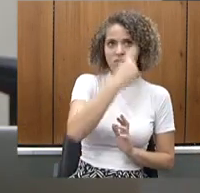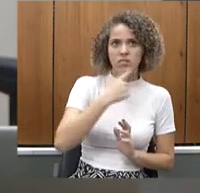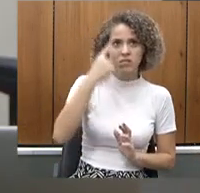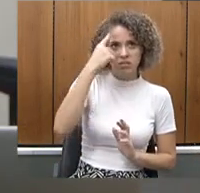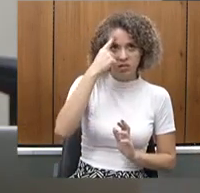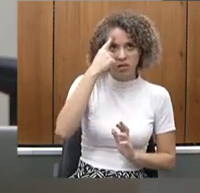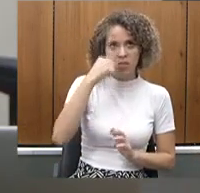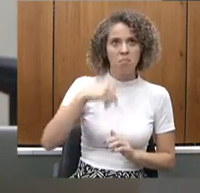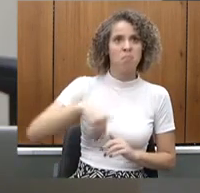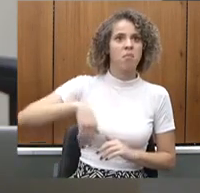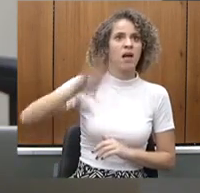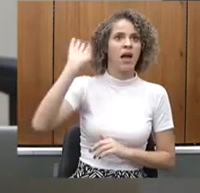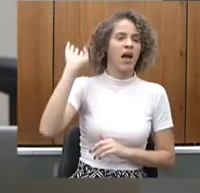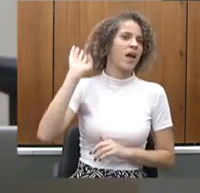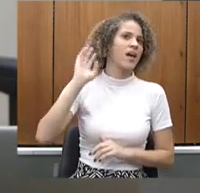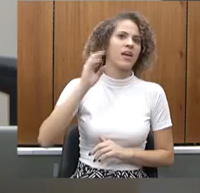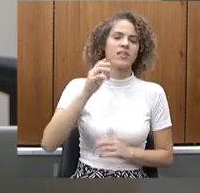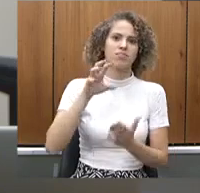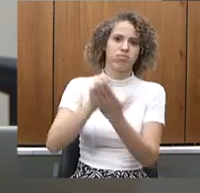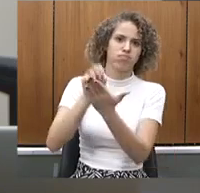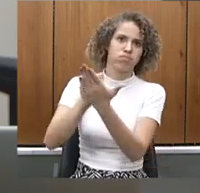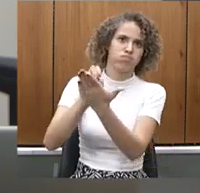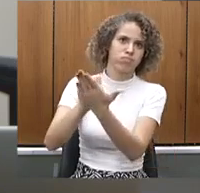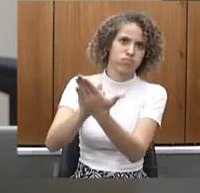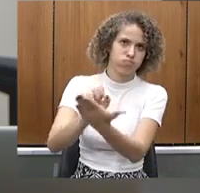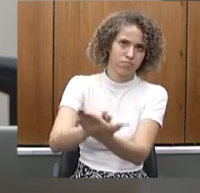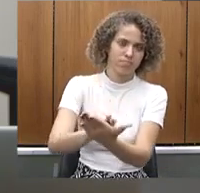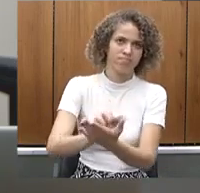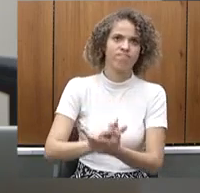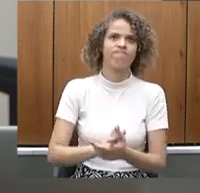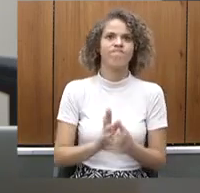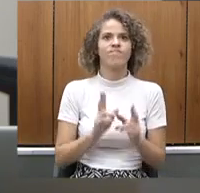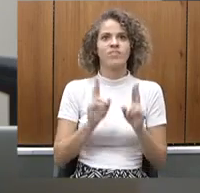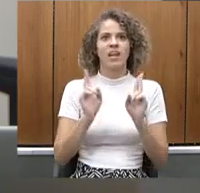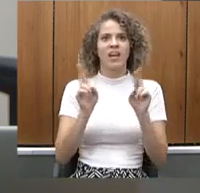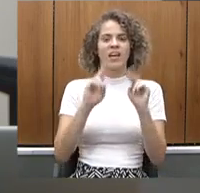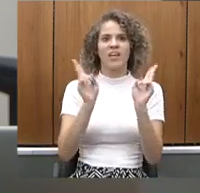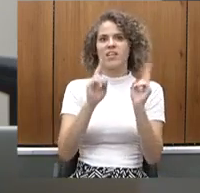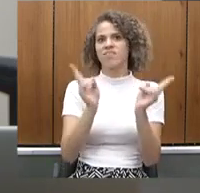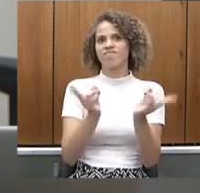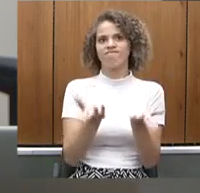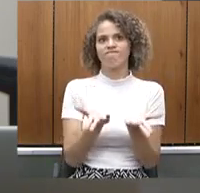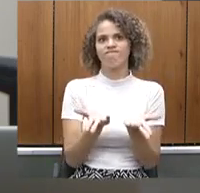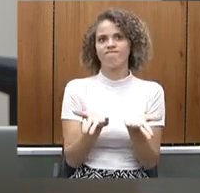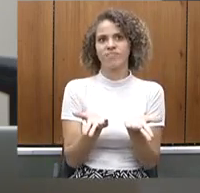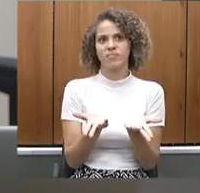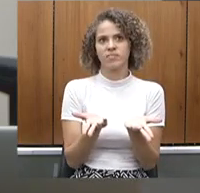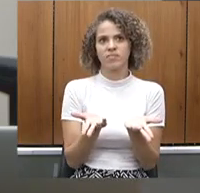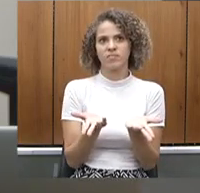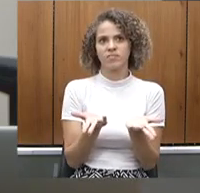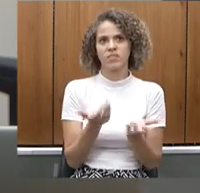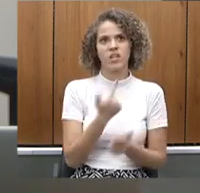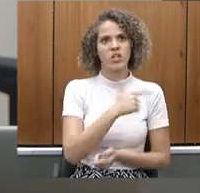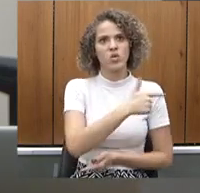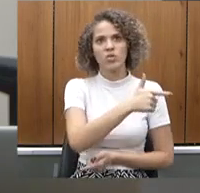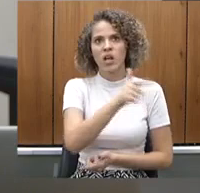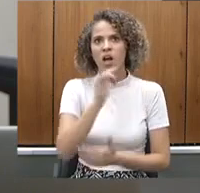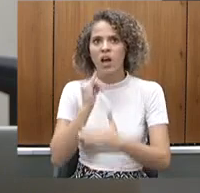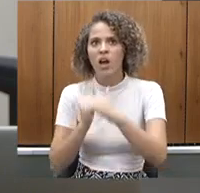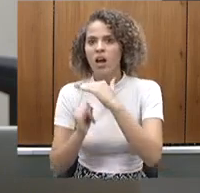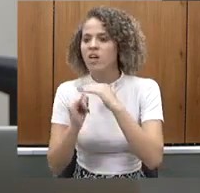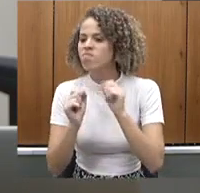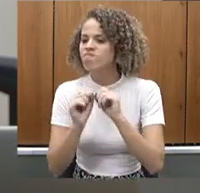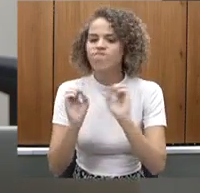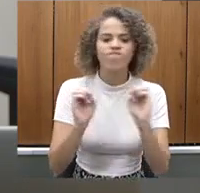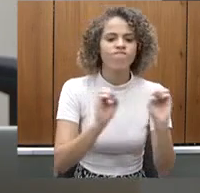municípios e mais de 200 distritos isso assim é algo que nenhuma outra instituição de Estado